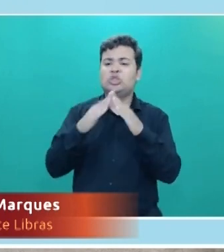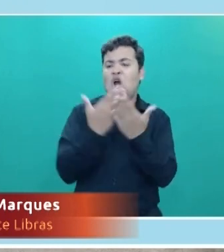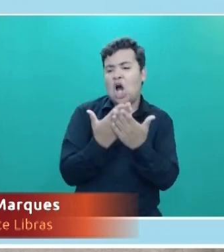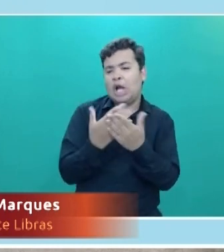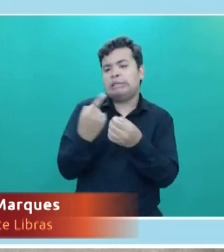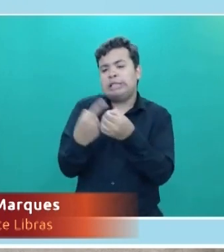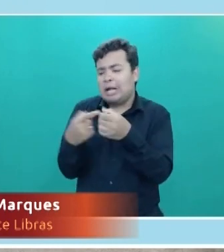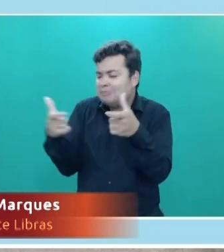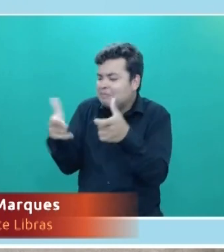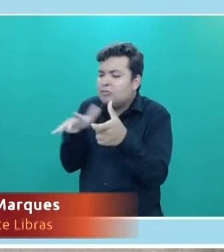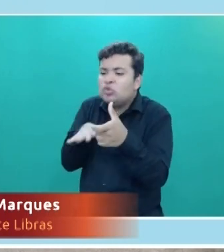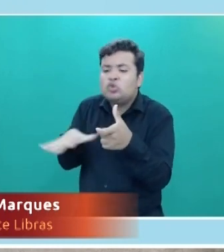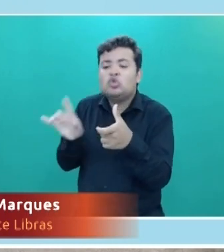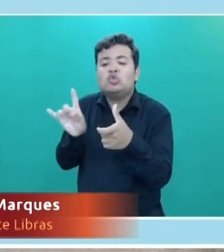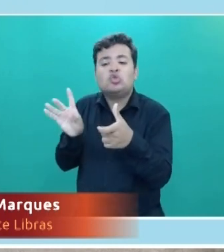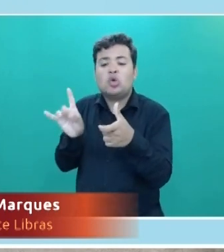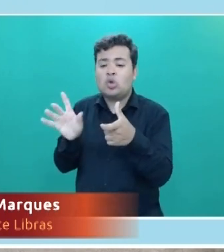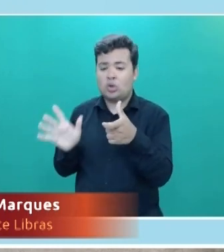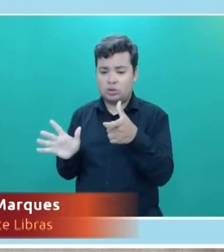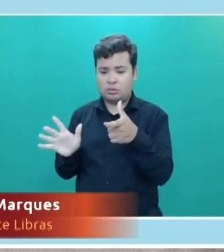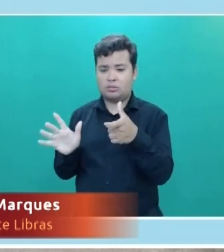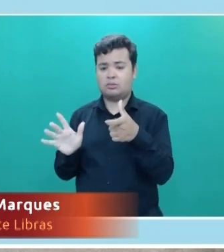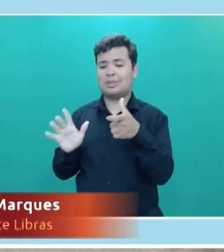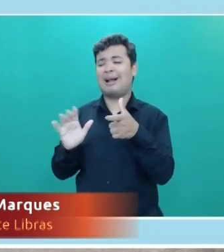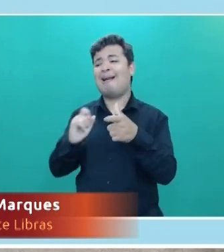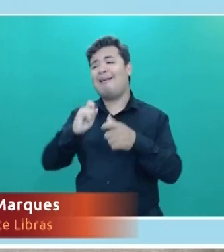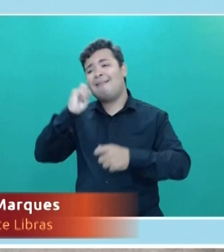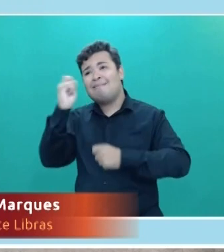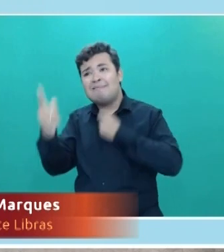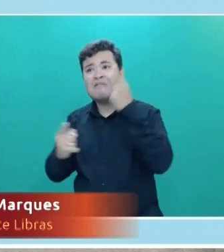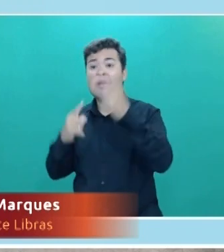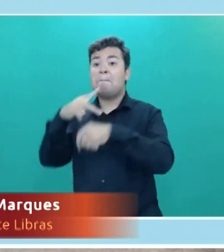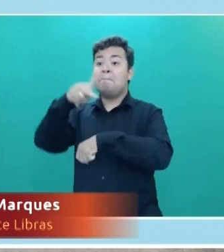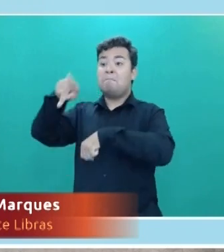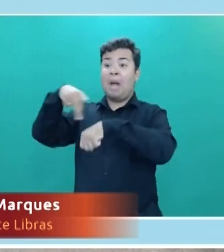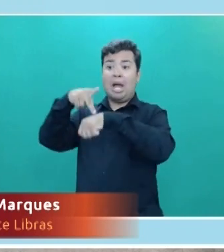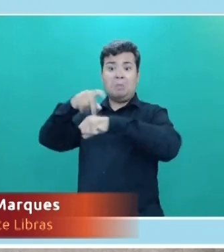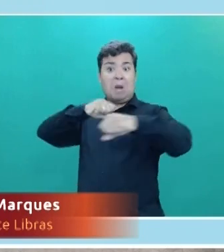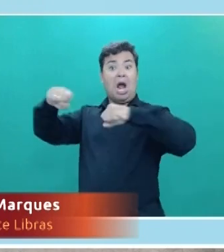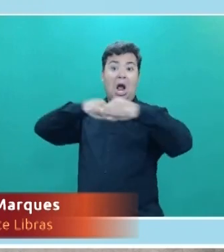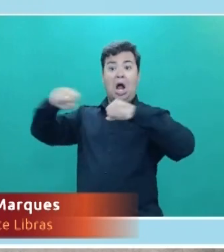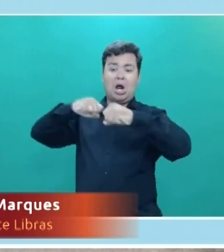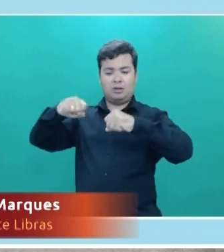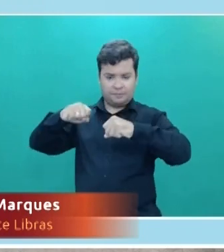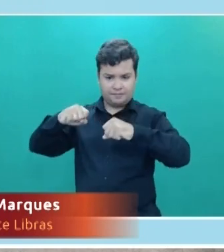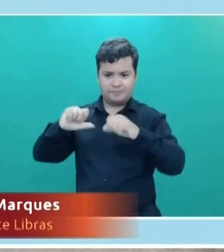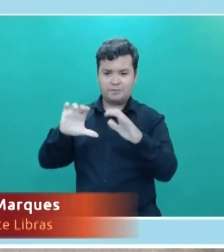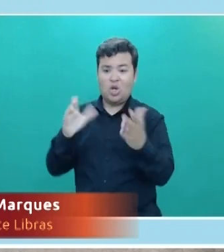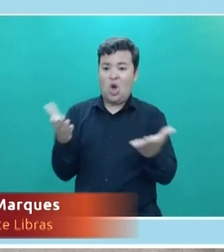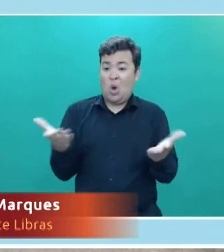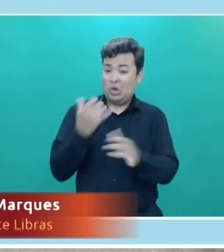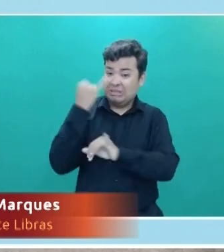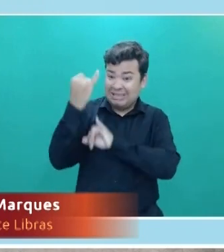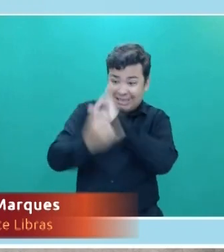né? No máximo, conseguia haver alguma reverberação em seu país. Hoje, com a internet,